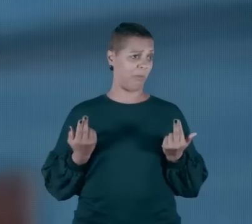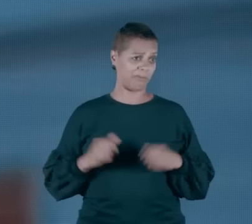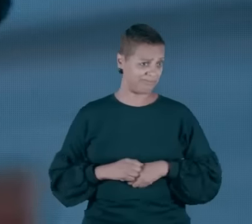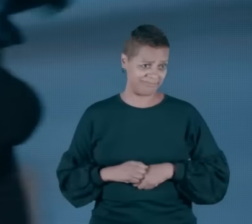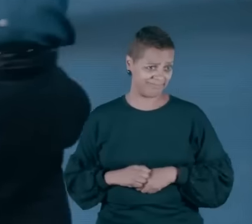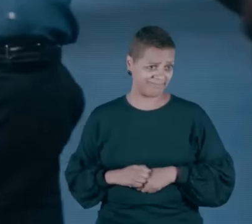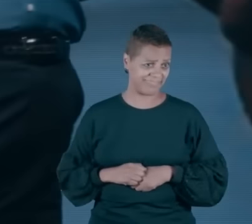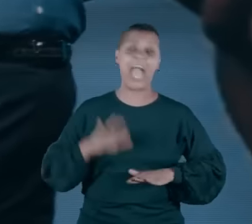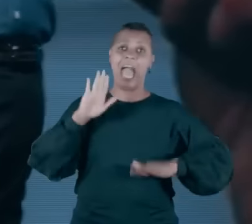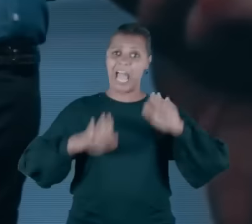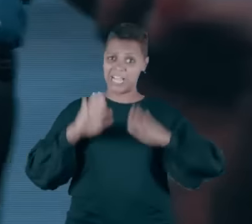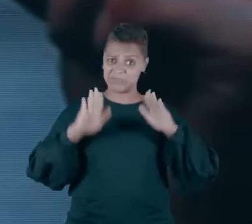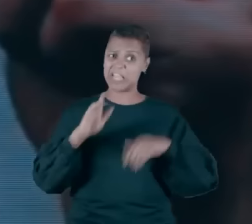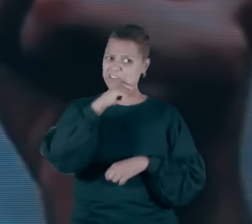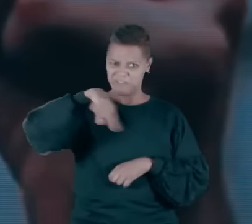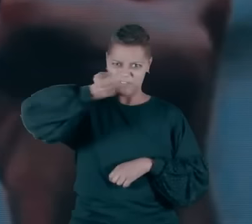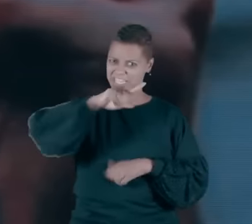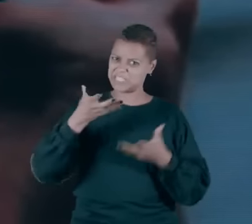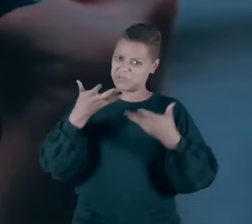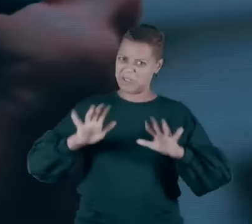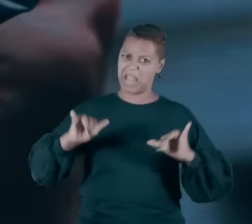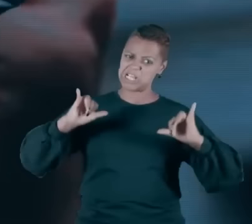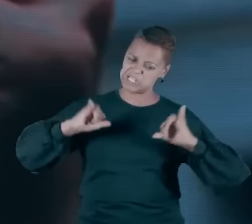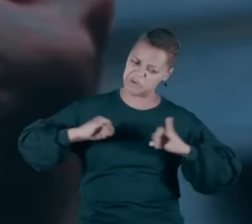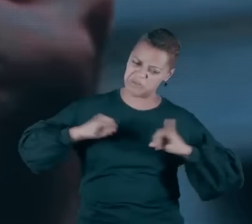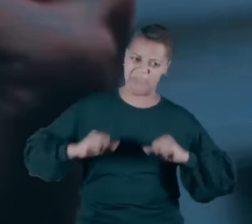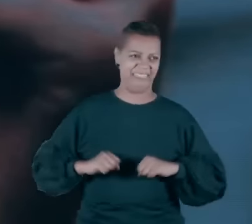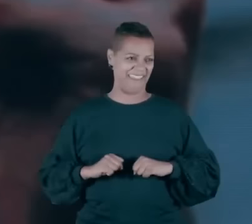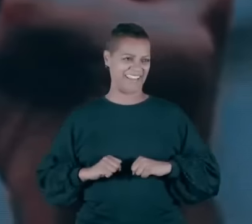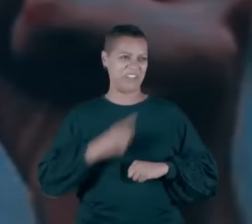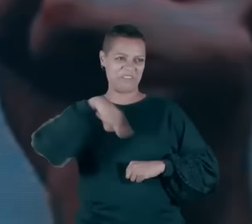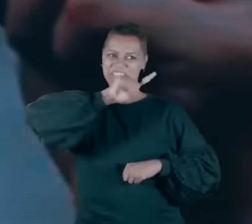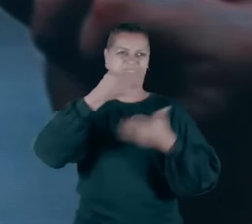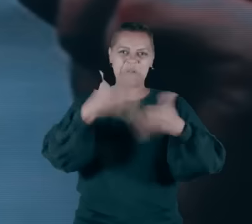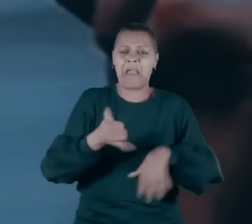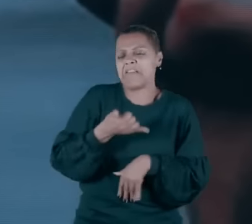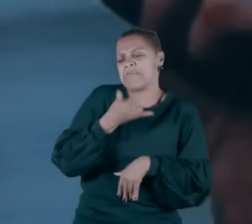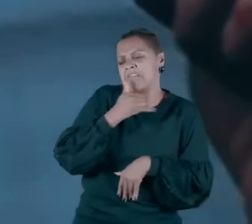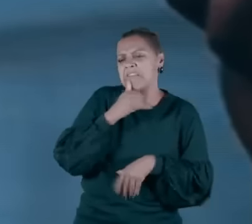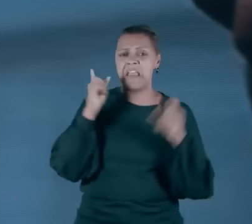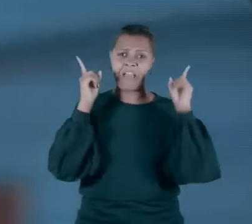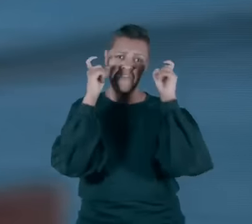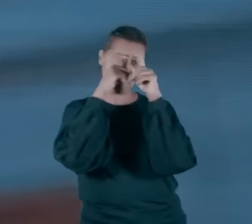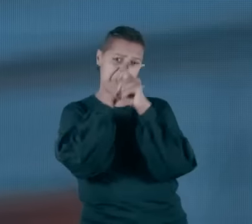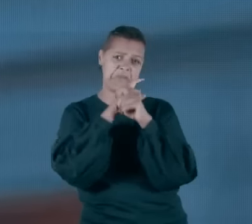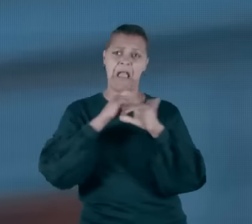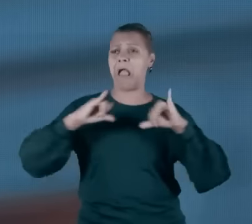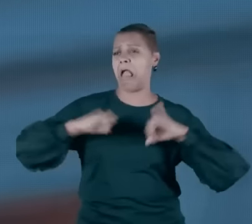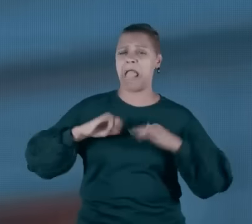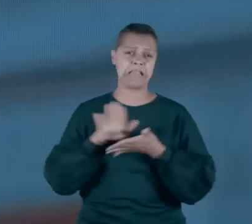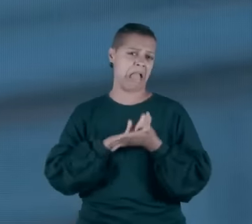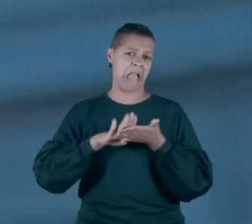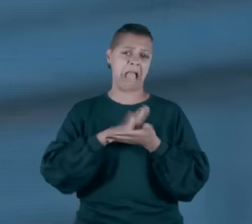quer passar pela Universidade da vida a gente não quer passar pela Universidade da fé a gente quer que as coisas